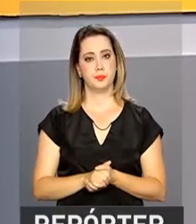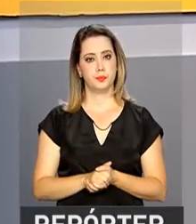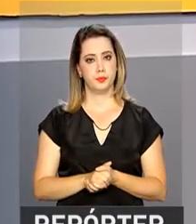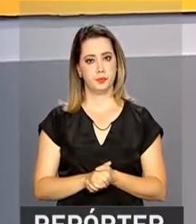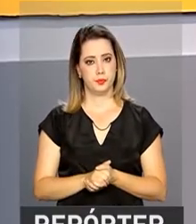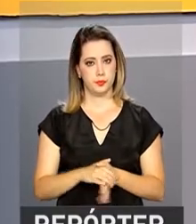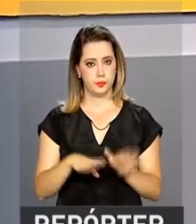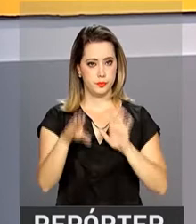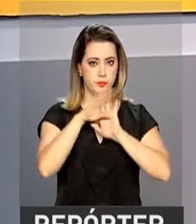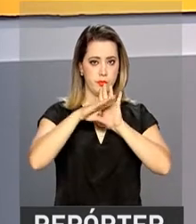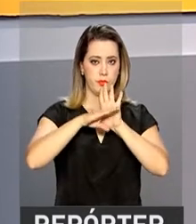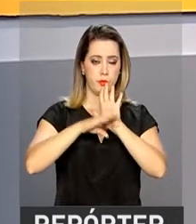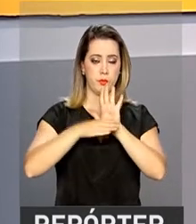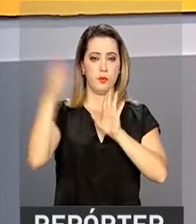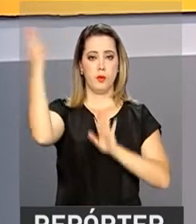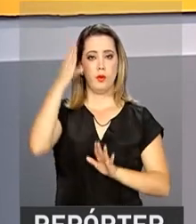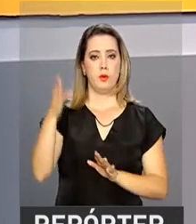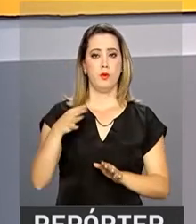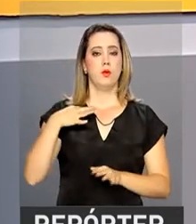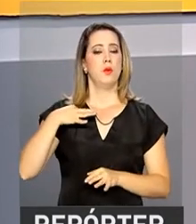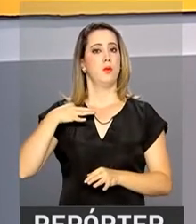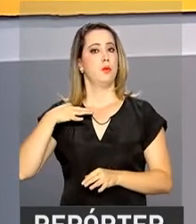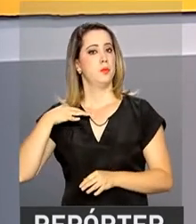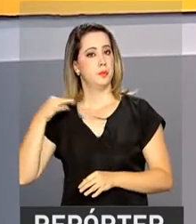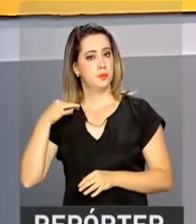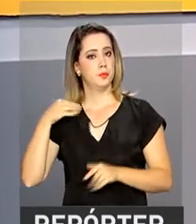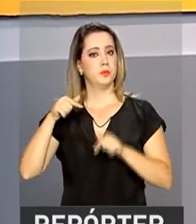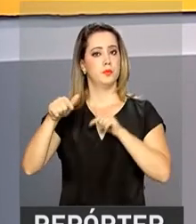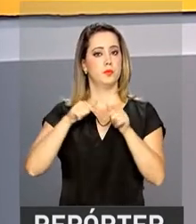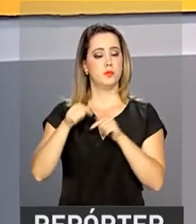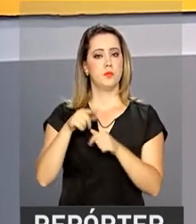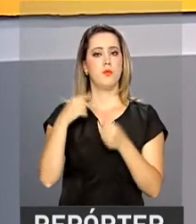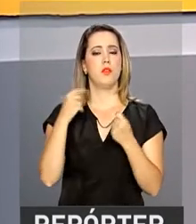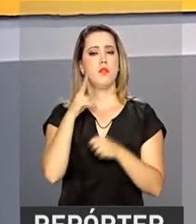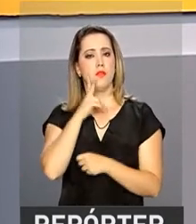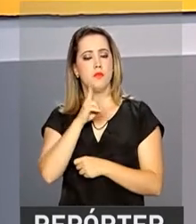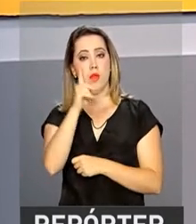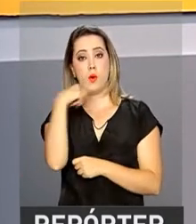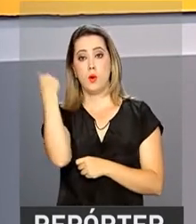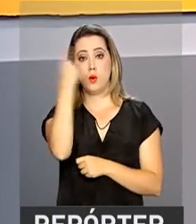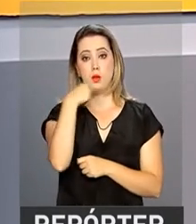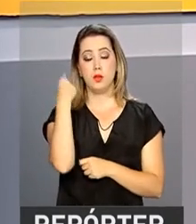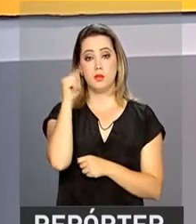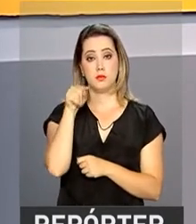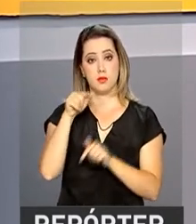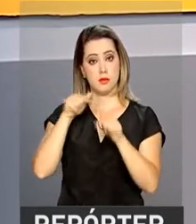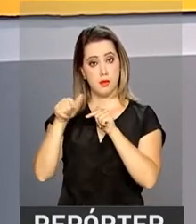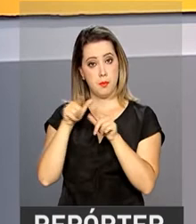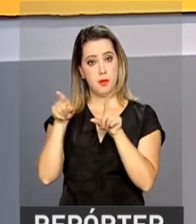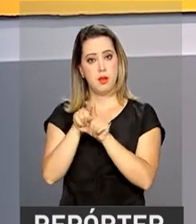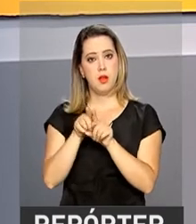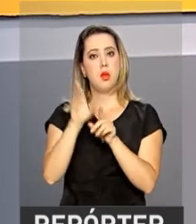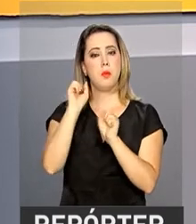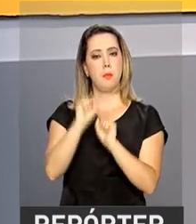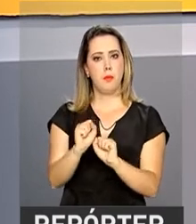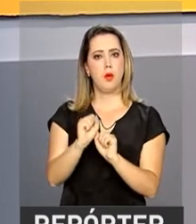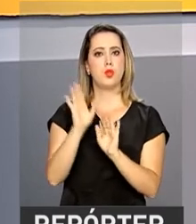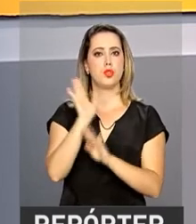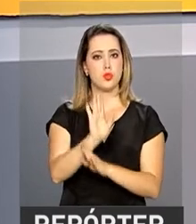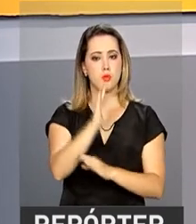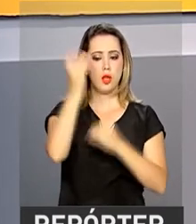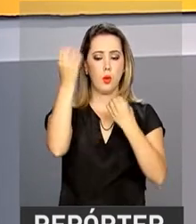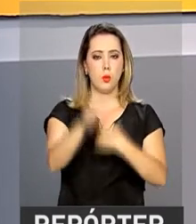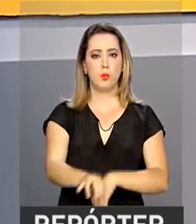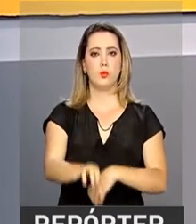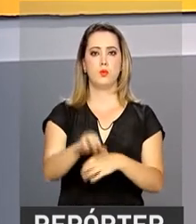Programa Nacional de Voluntariado prevê a utilização de horas nesse tipo de atividade como critério de desempate em